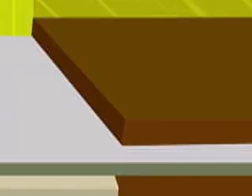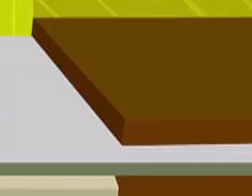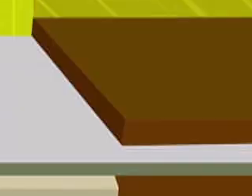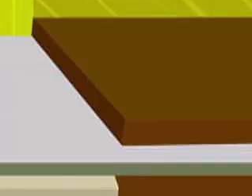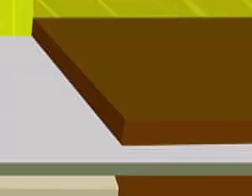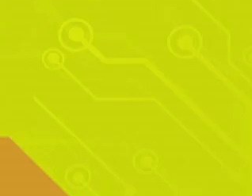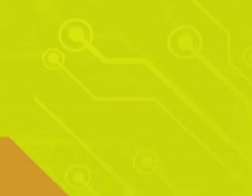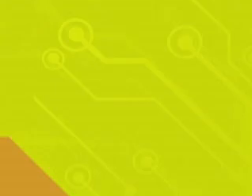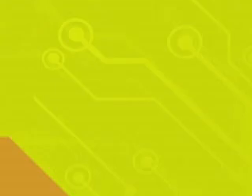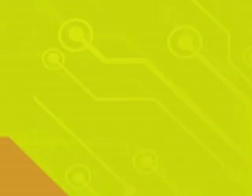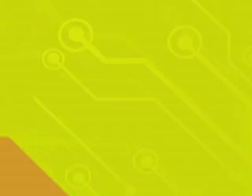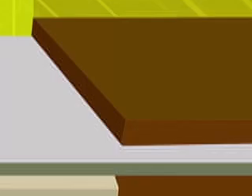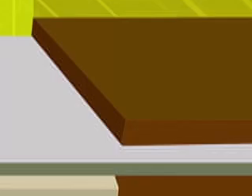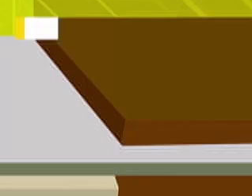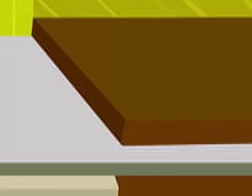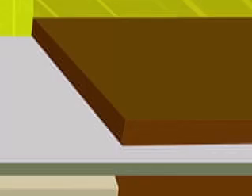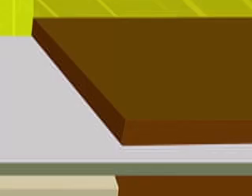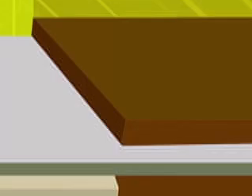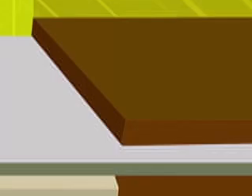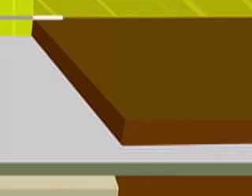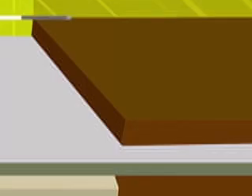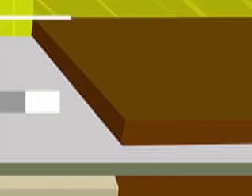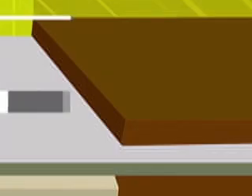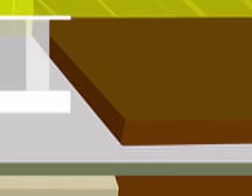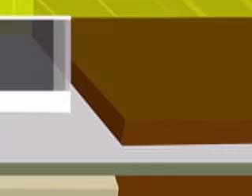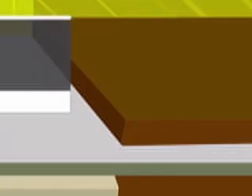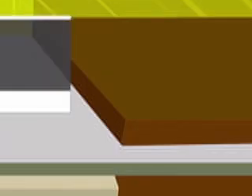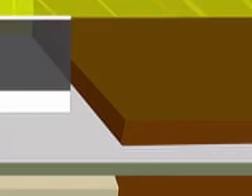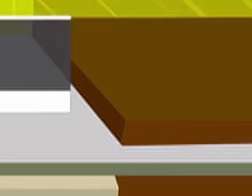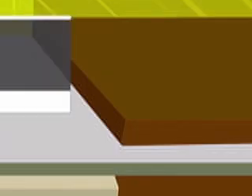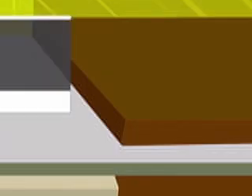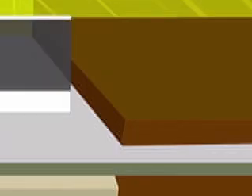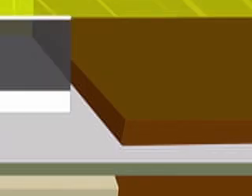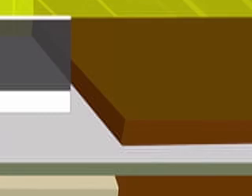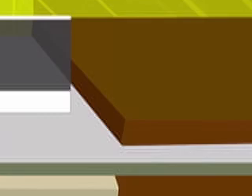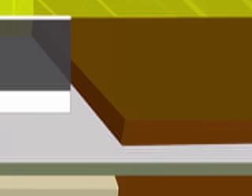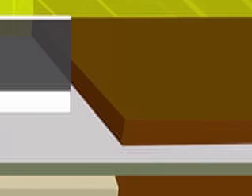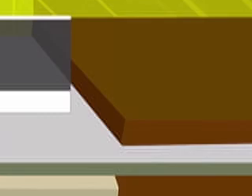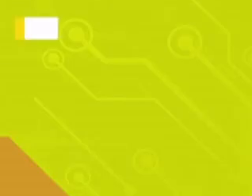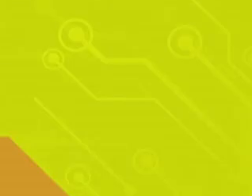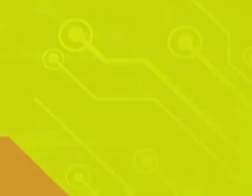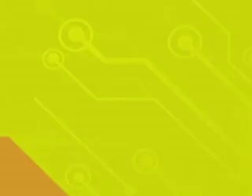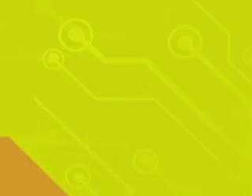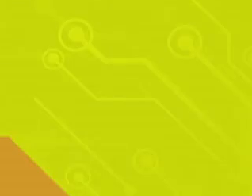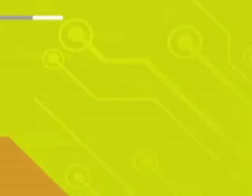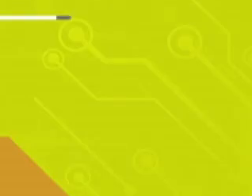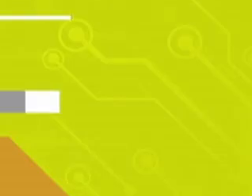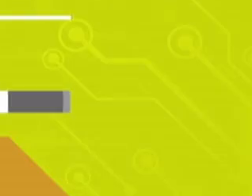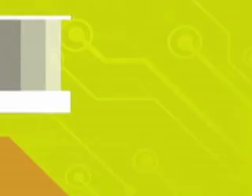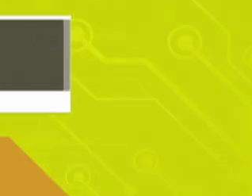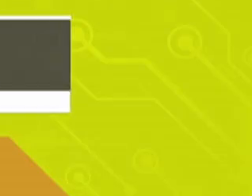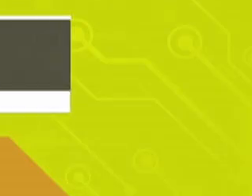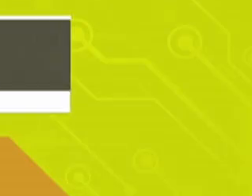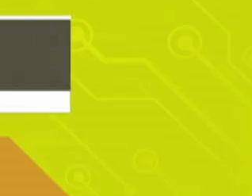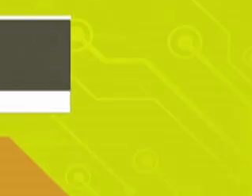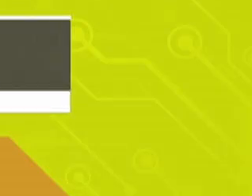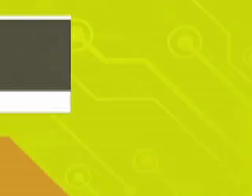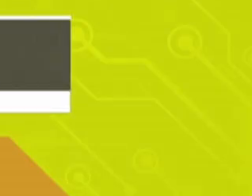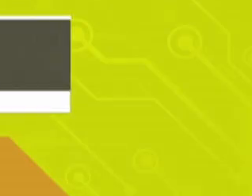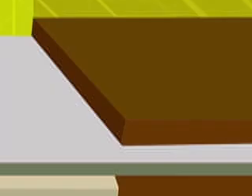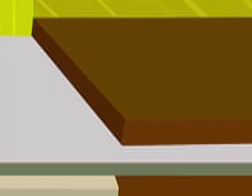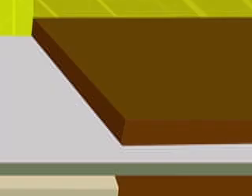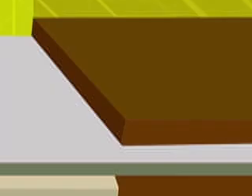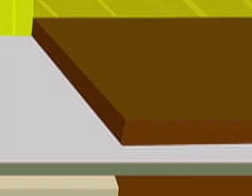Somos a dupla Rai, e Tec. Estaremos novamente com vocês. nas aulas de Economia